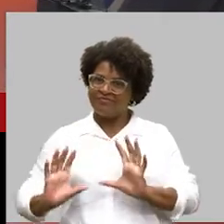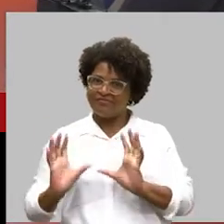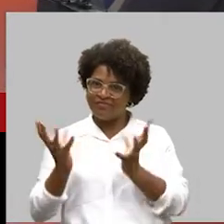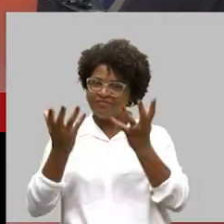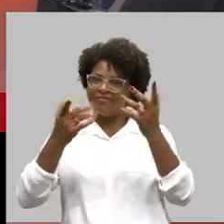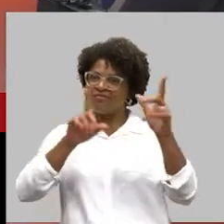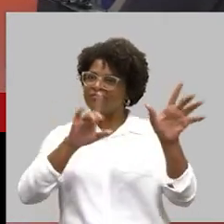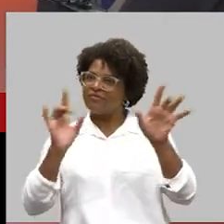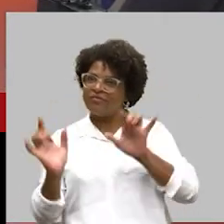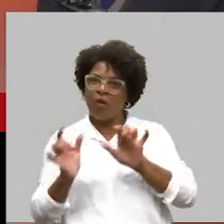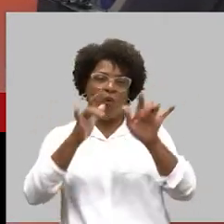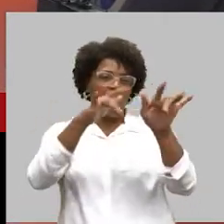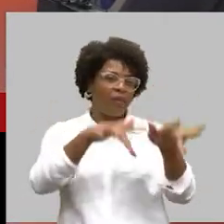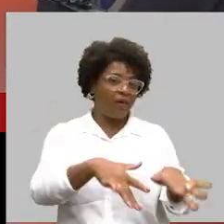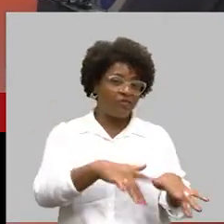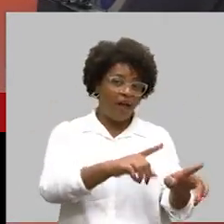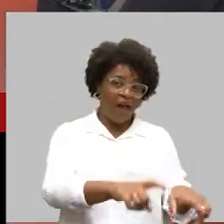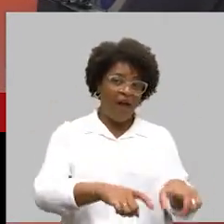vou